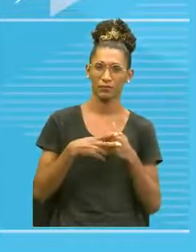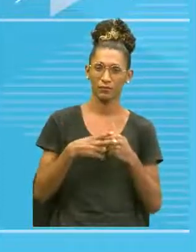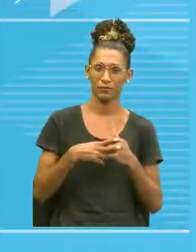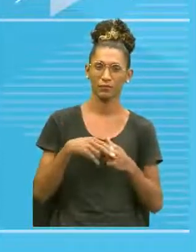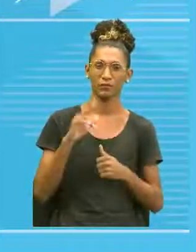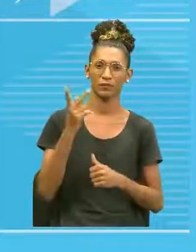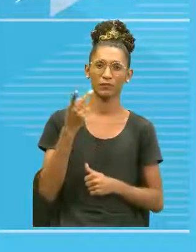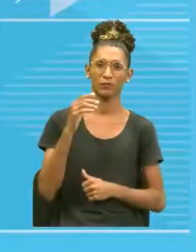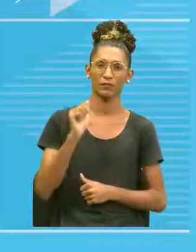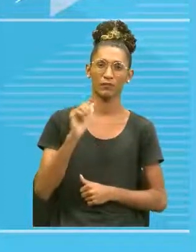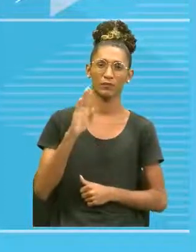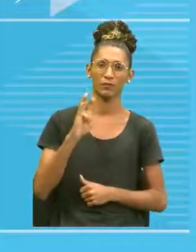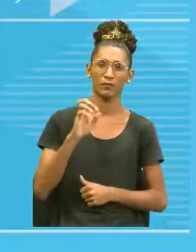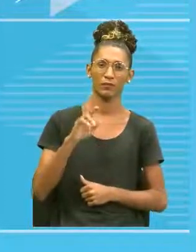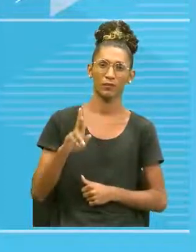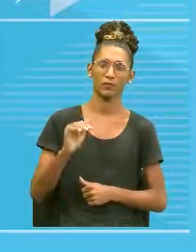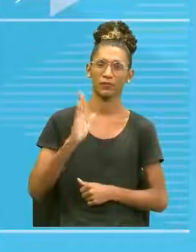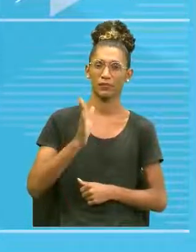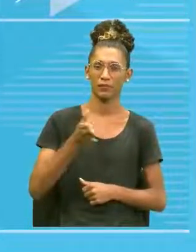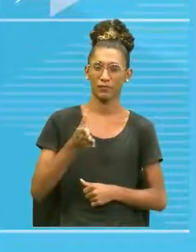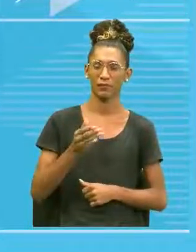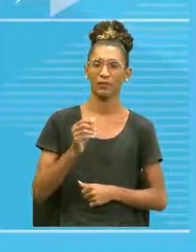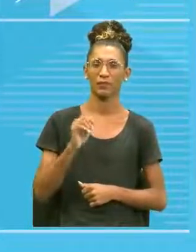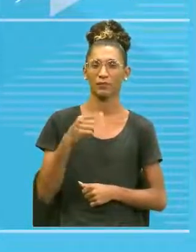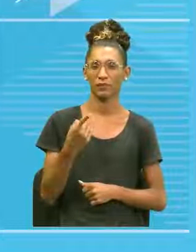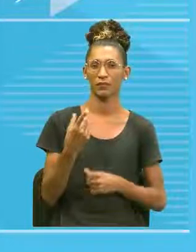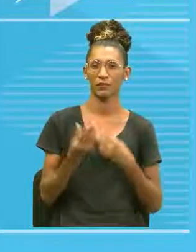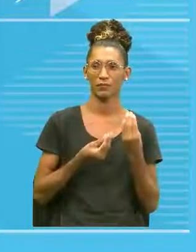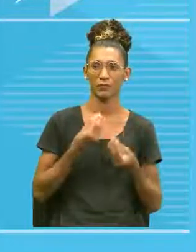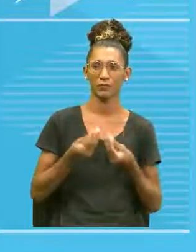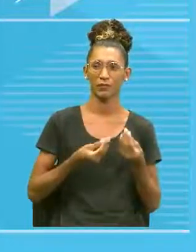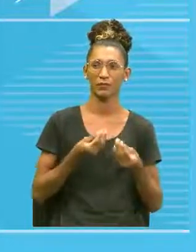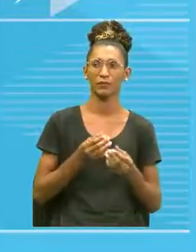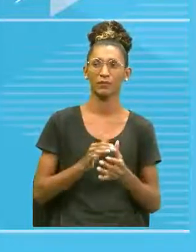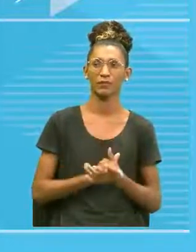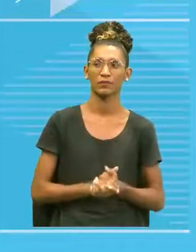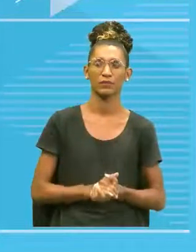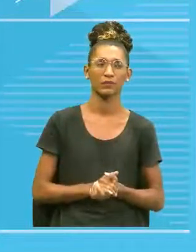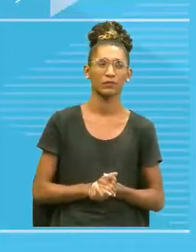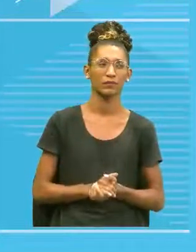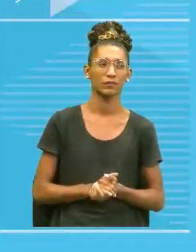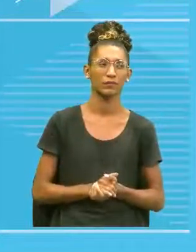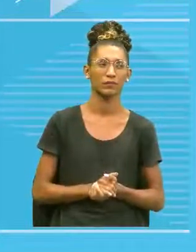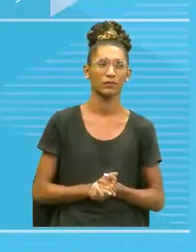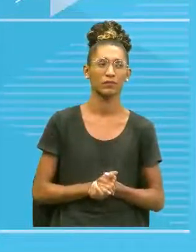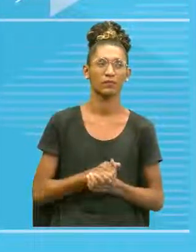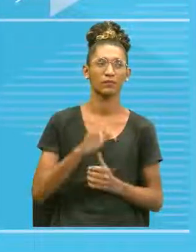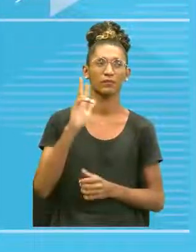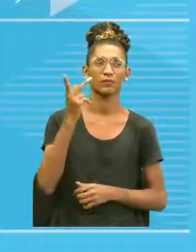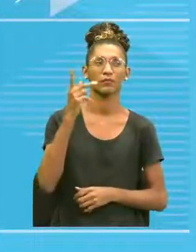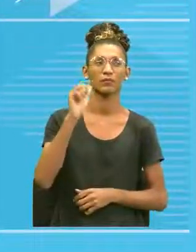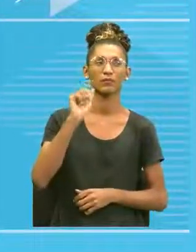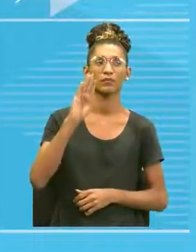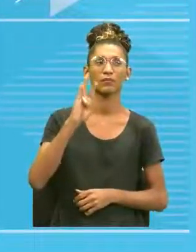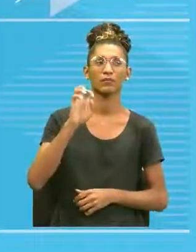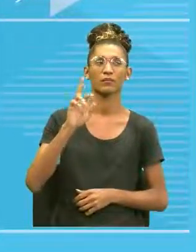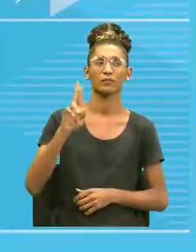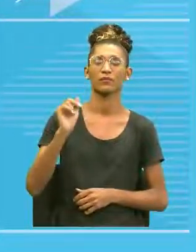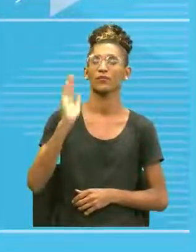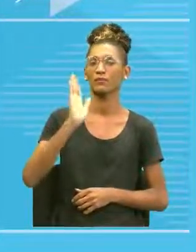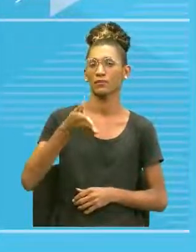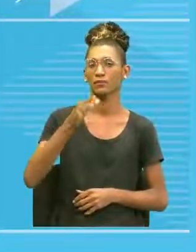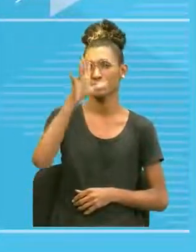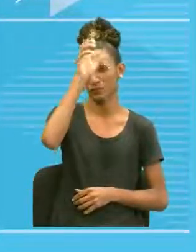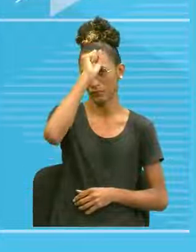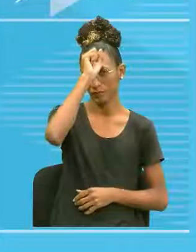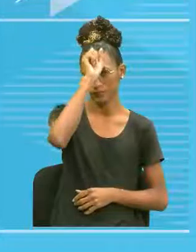conjugado no pretérito imperfeito então depois que o verbo haver foi conjugado a gente aprendeu a ler conjugação